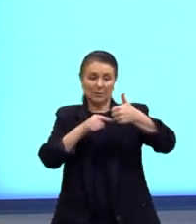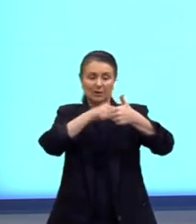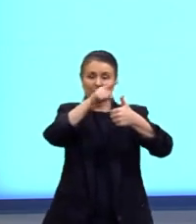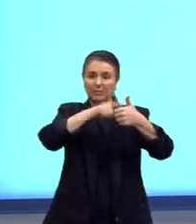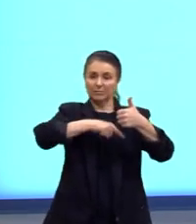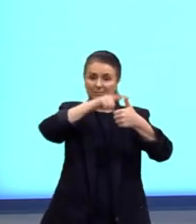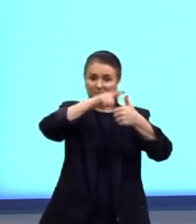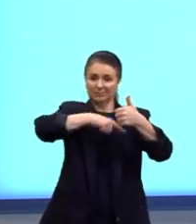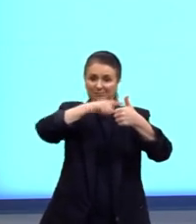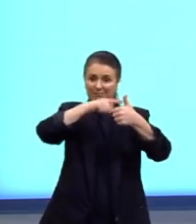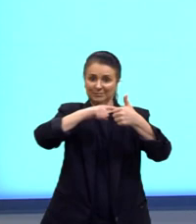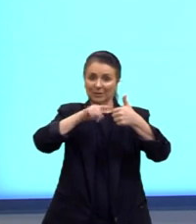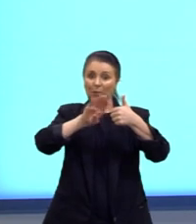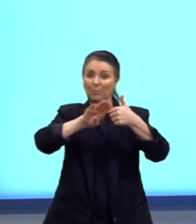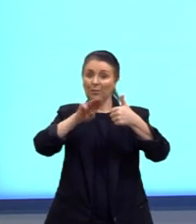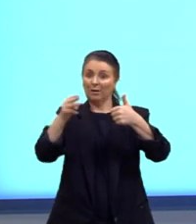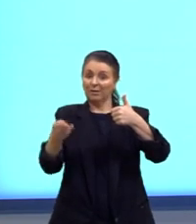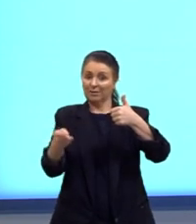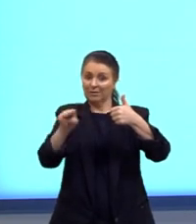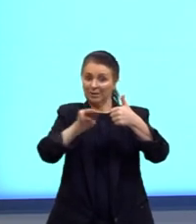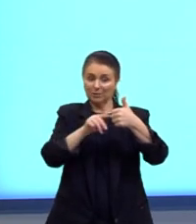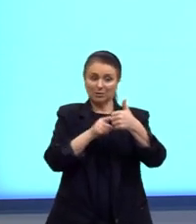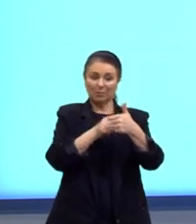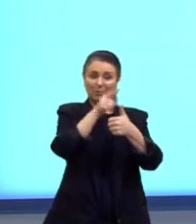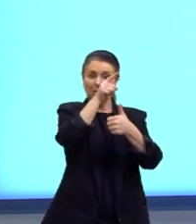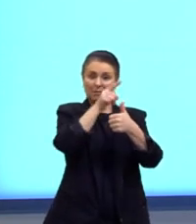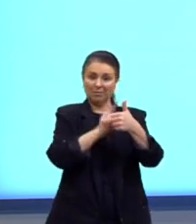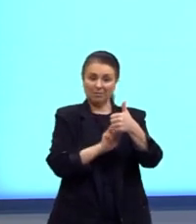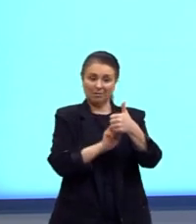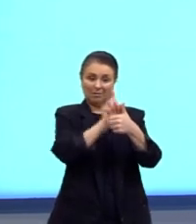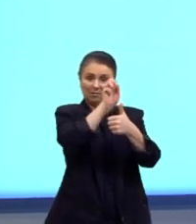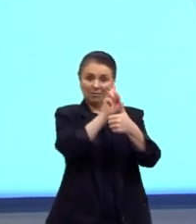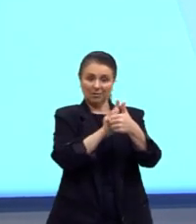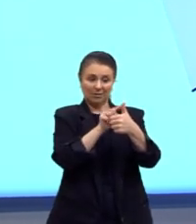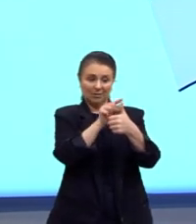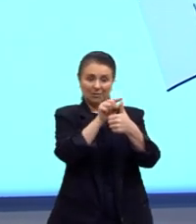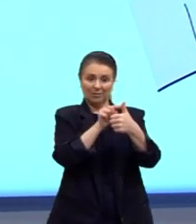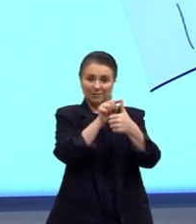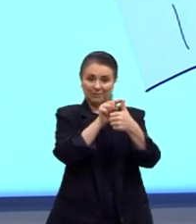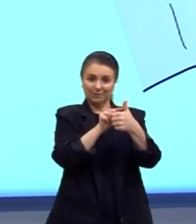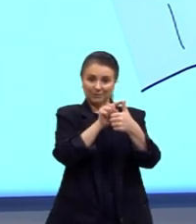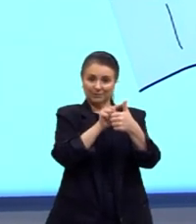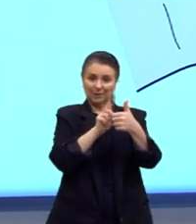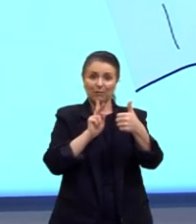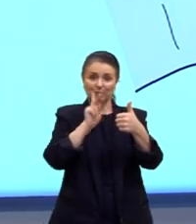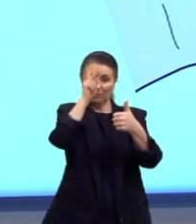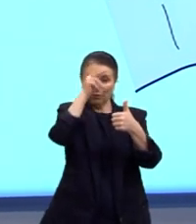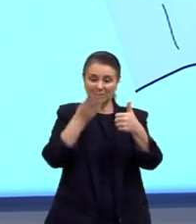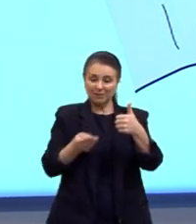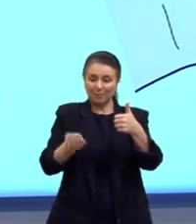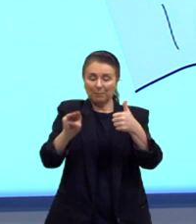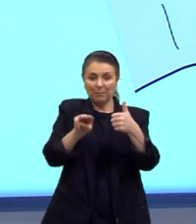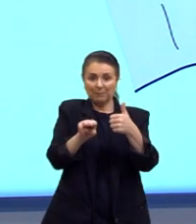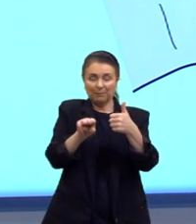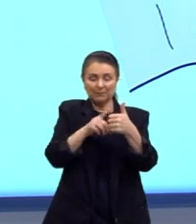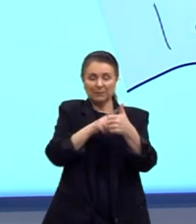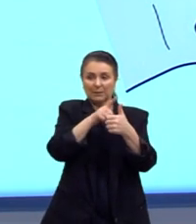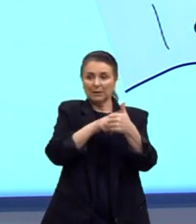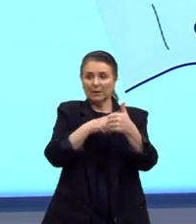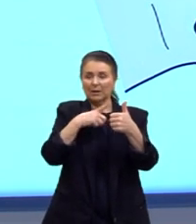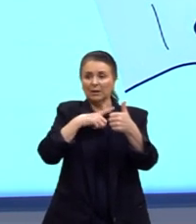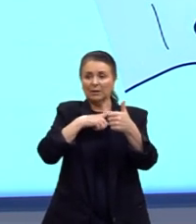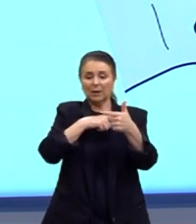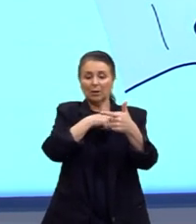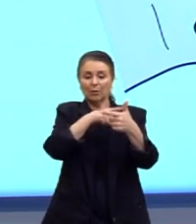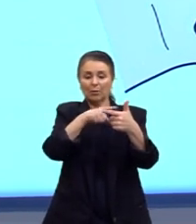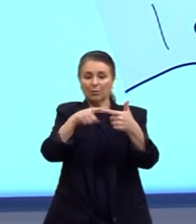o dedão, tá? Tá para cima. Deixa eu virar um pouquinho mais assim, tá? O dedão para cima. A gente tem,